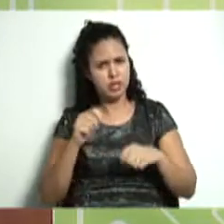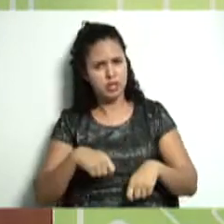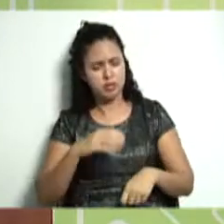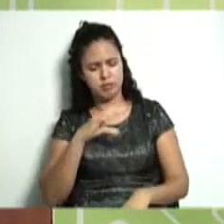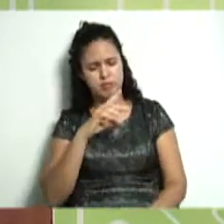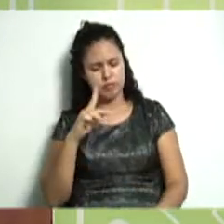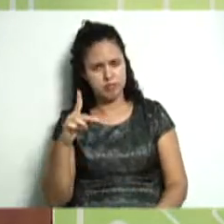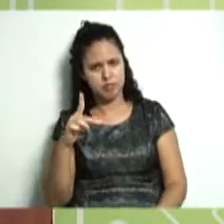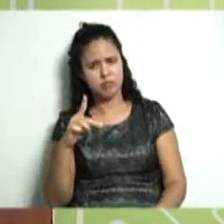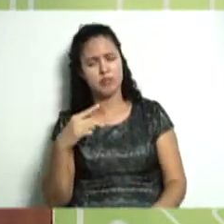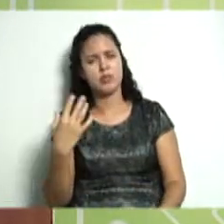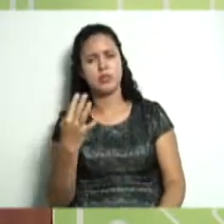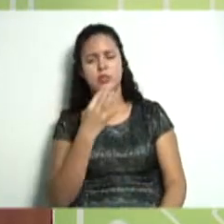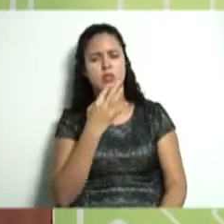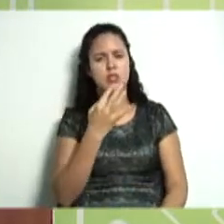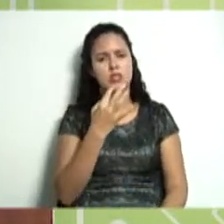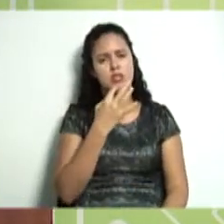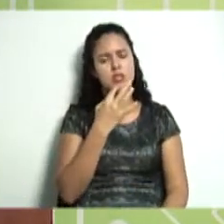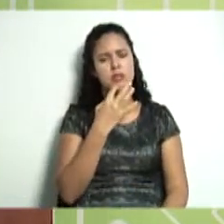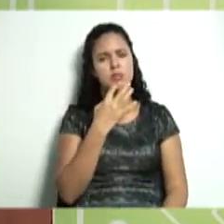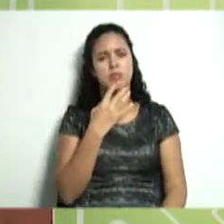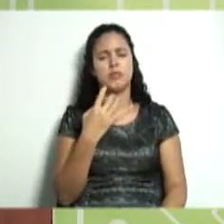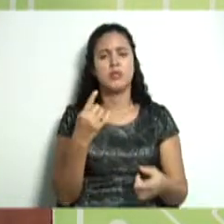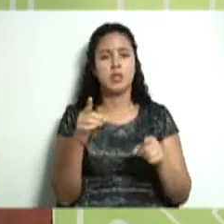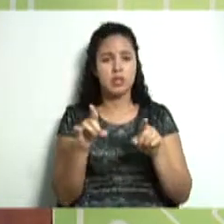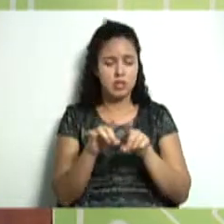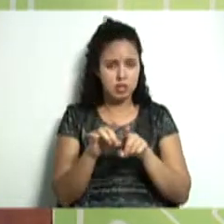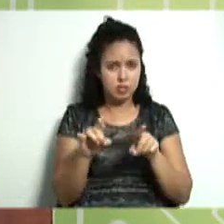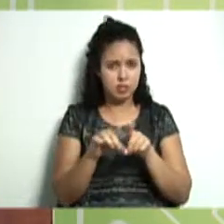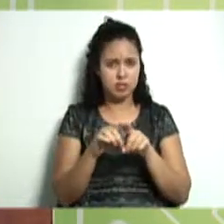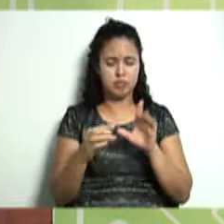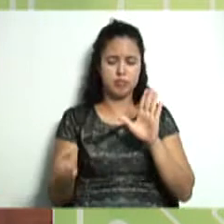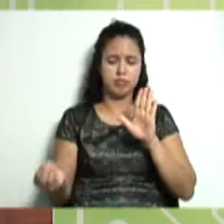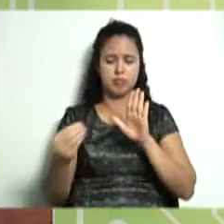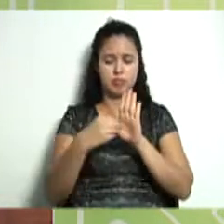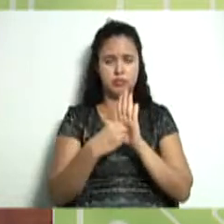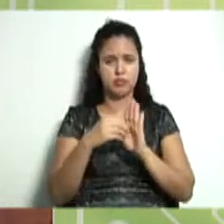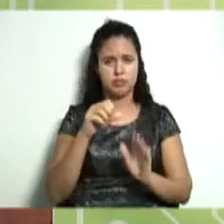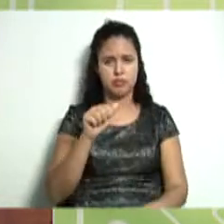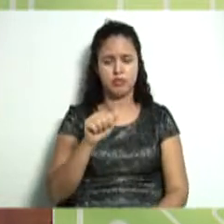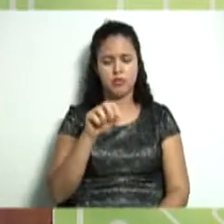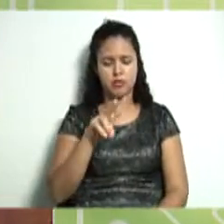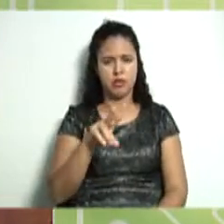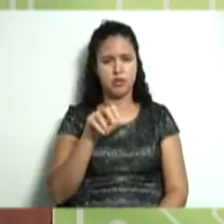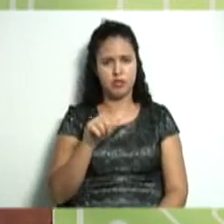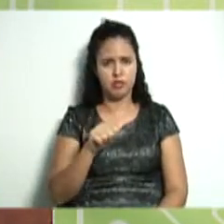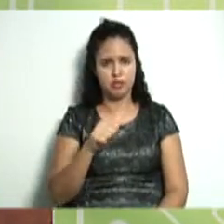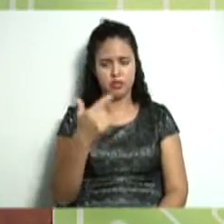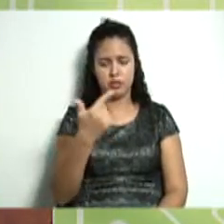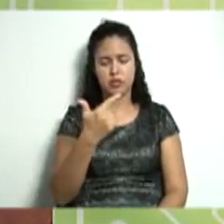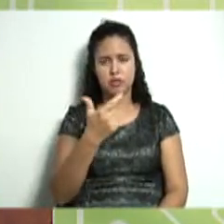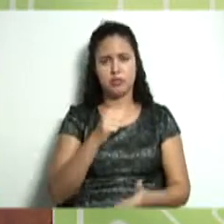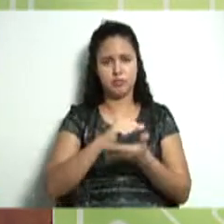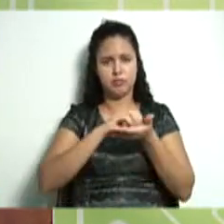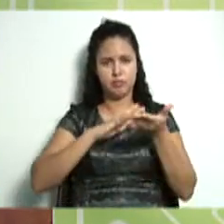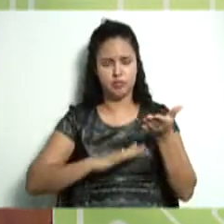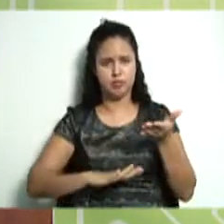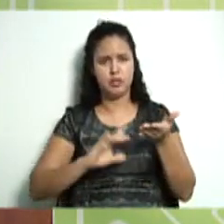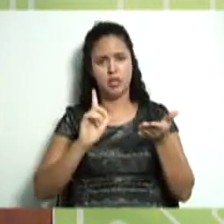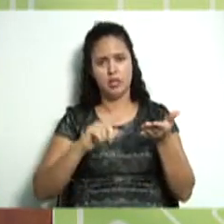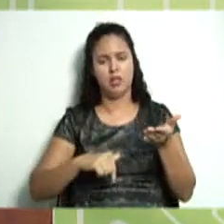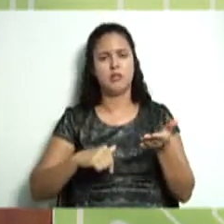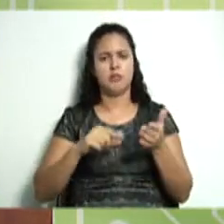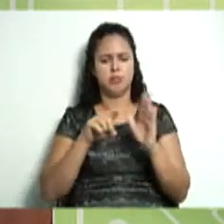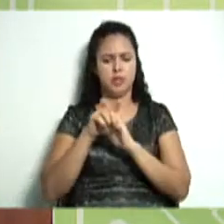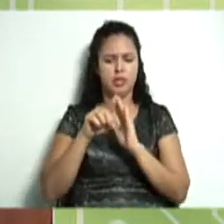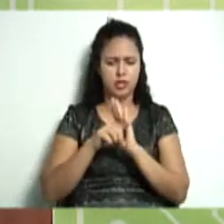conhecer. E quando fizer, se não puder colocar no AVA, entregue para a professora. E a segunda atividade é um